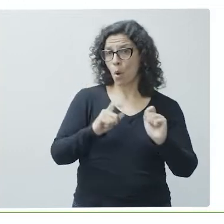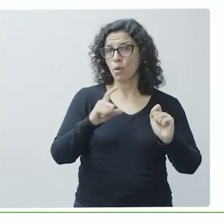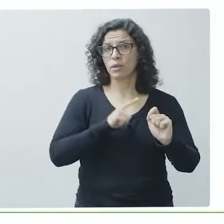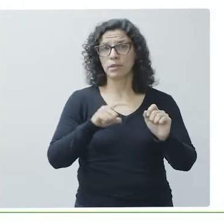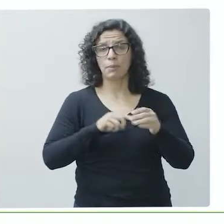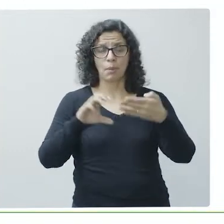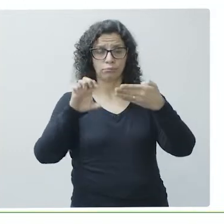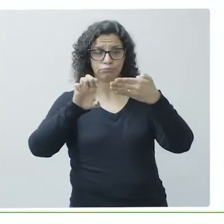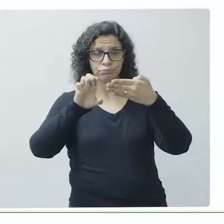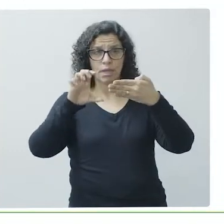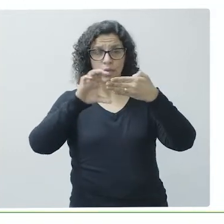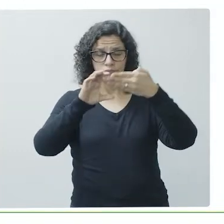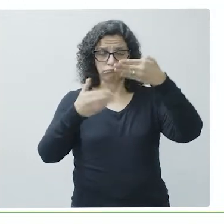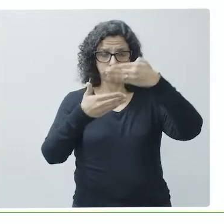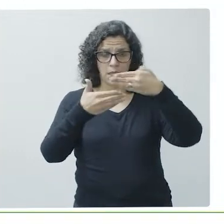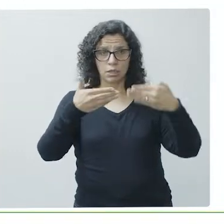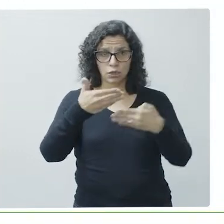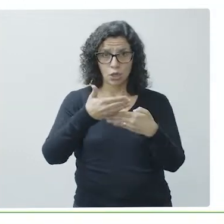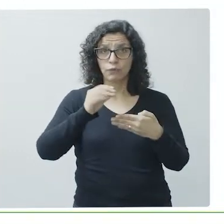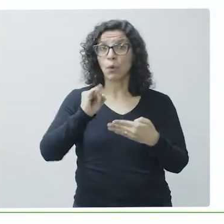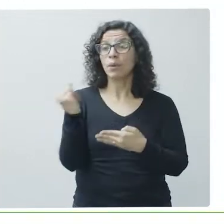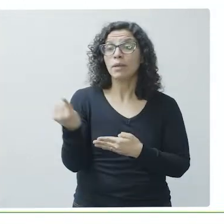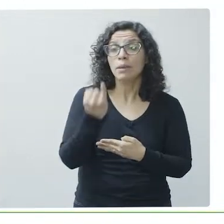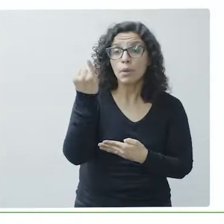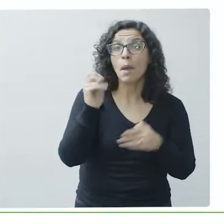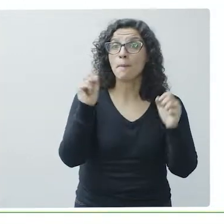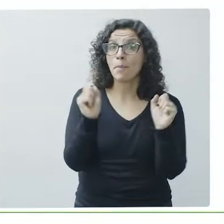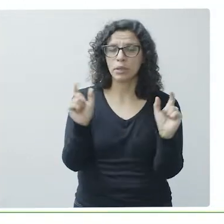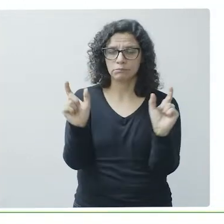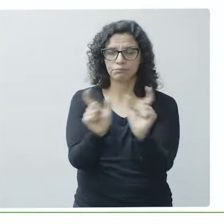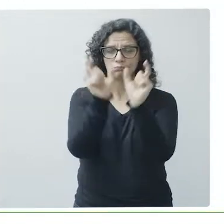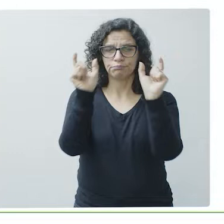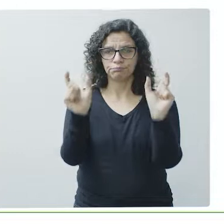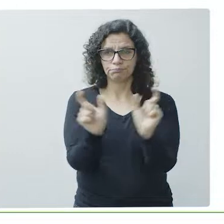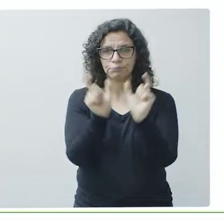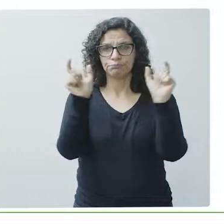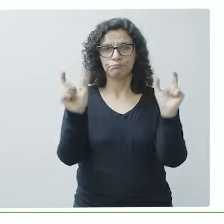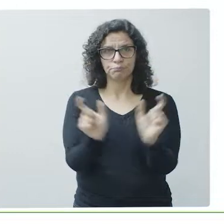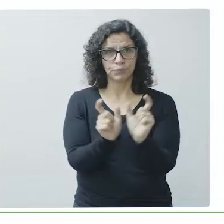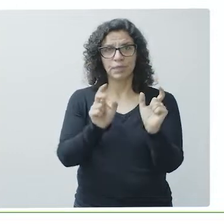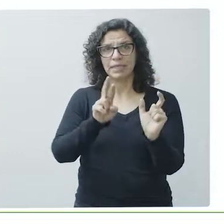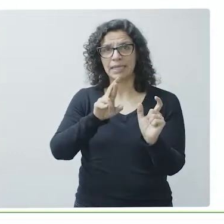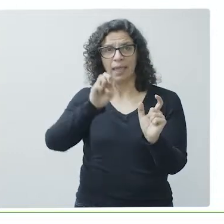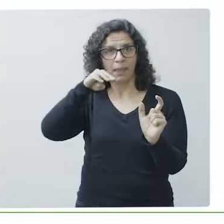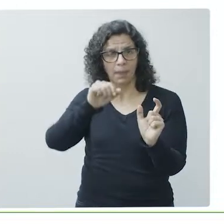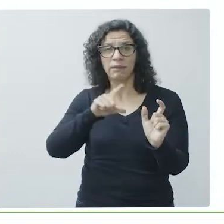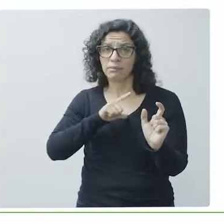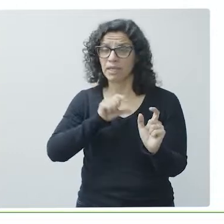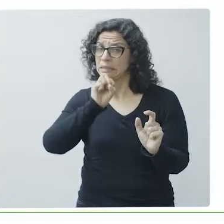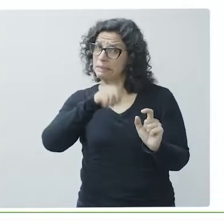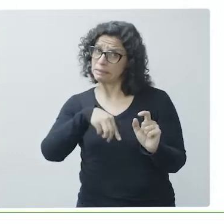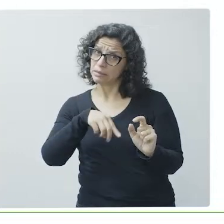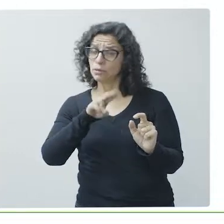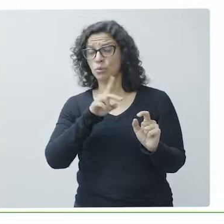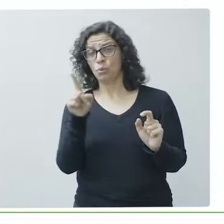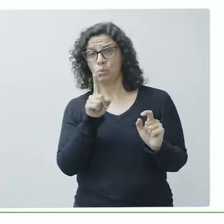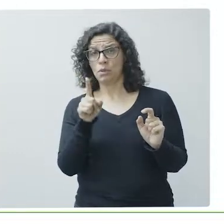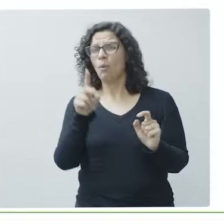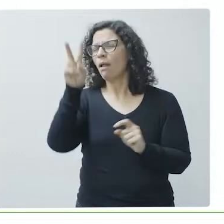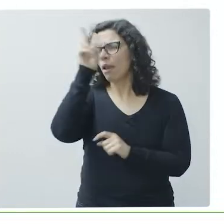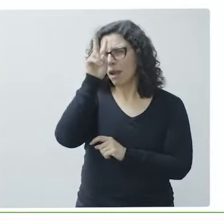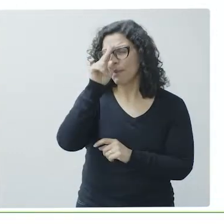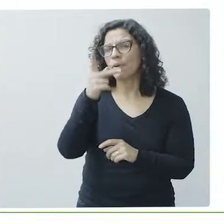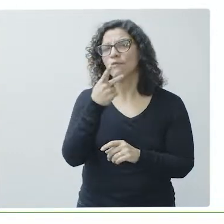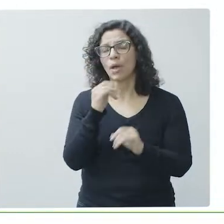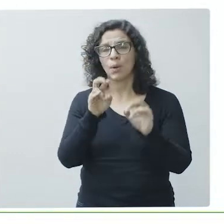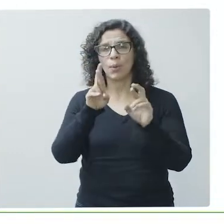divididos em estrofes e, importante, podem ou não conter rimas. Lembram?